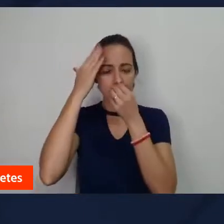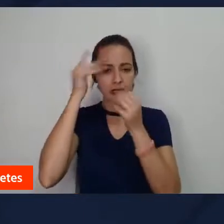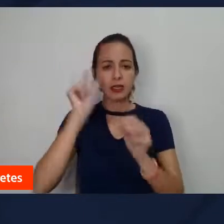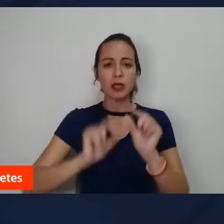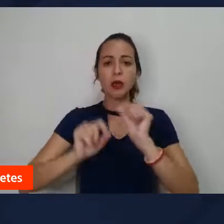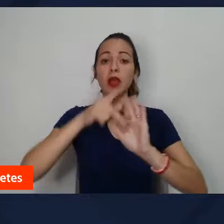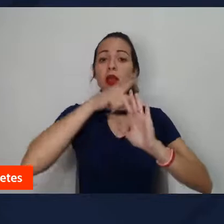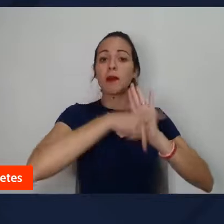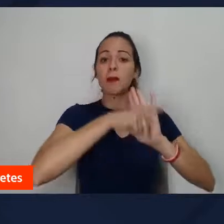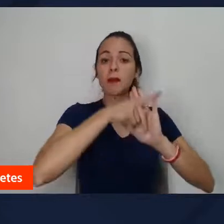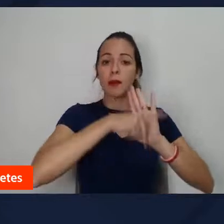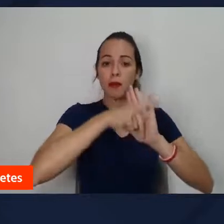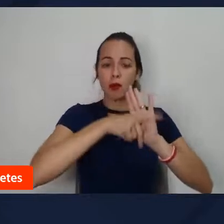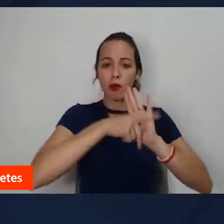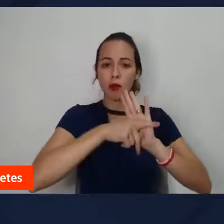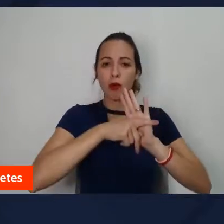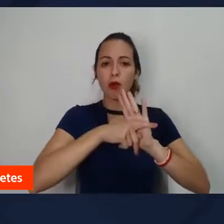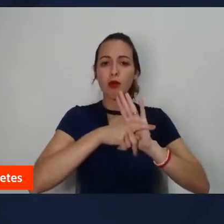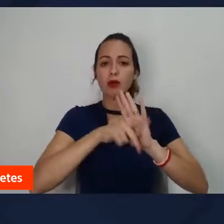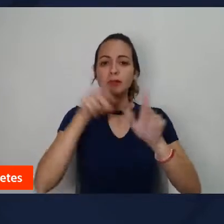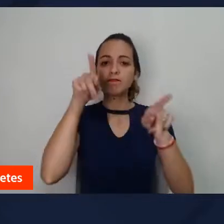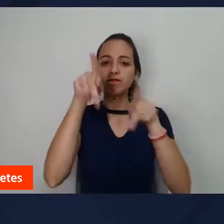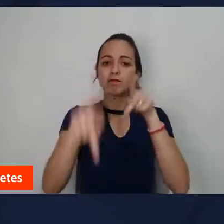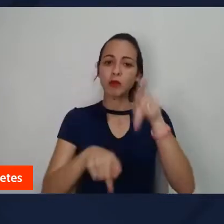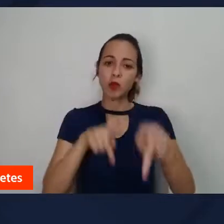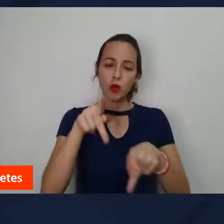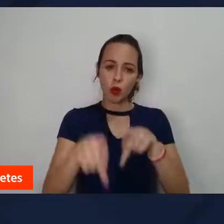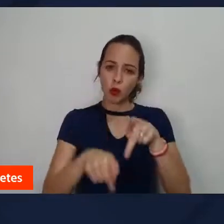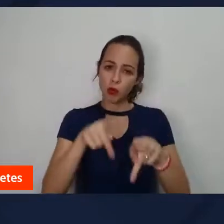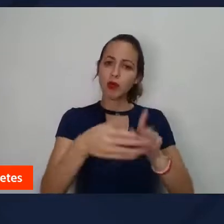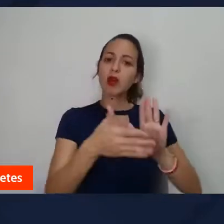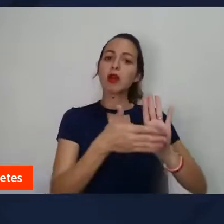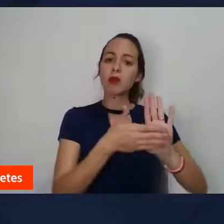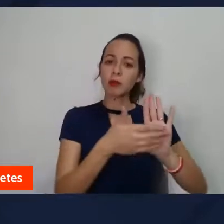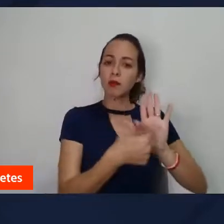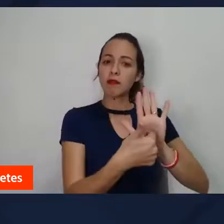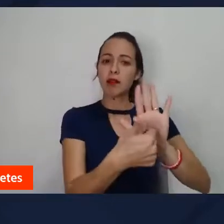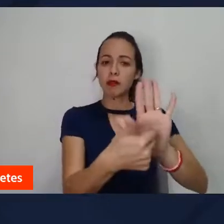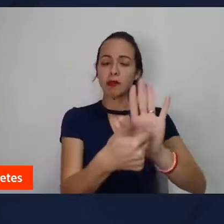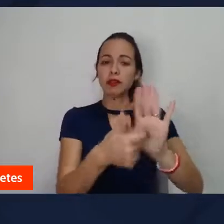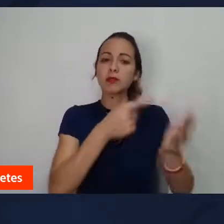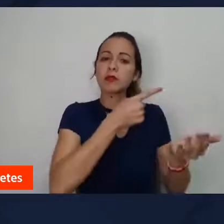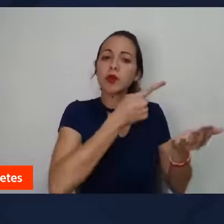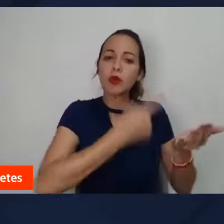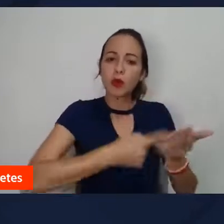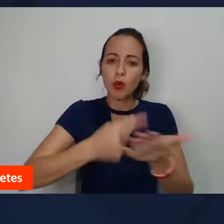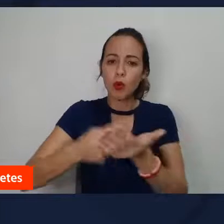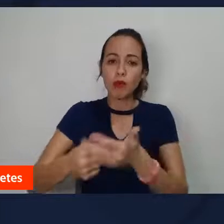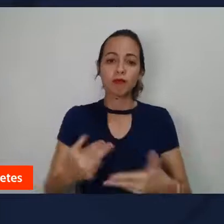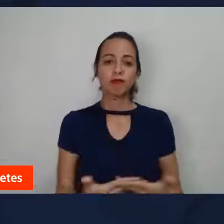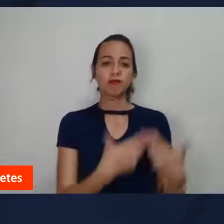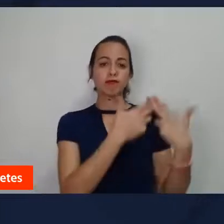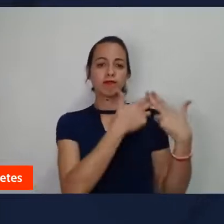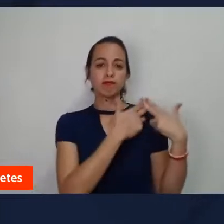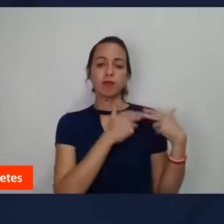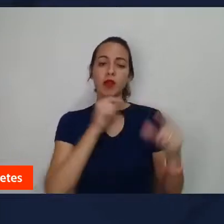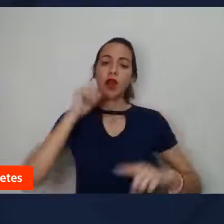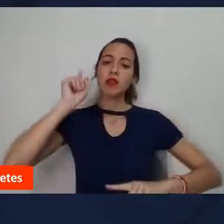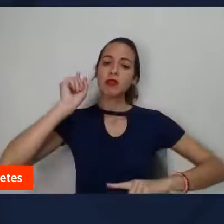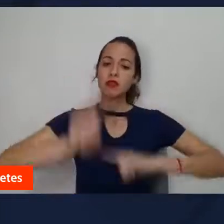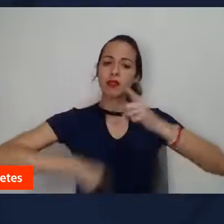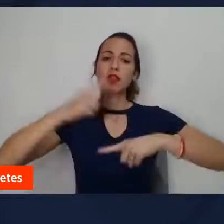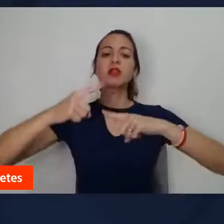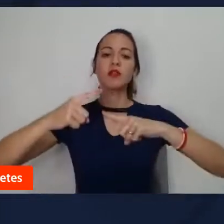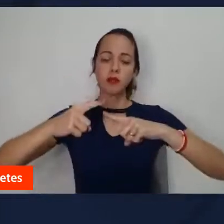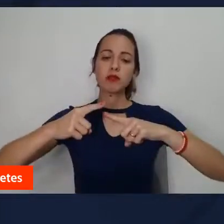de Educação Popular como instâncias propositivas e comprometidas com a transformação, como já